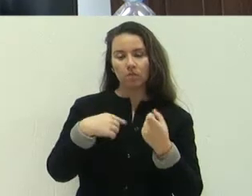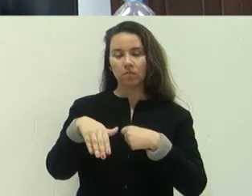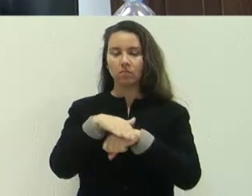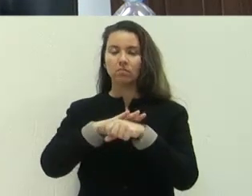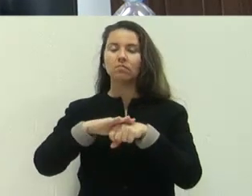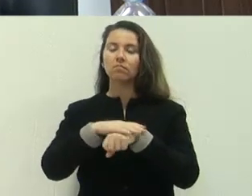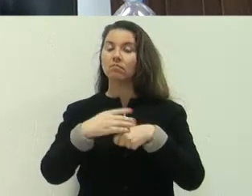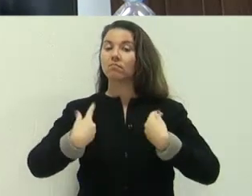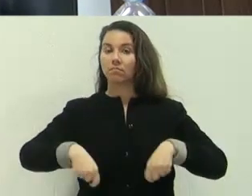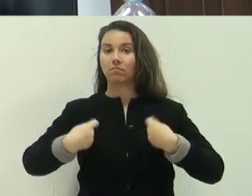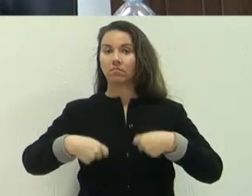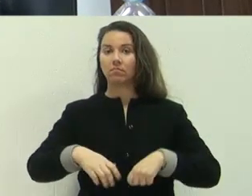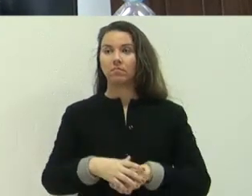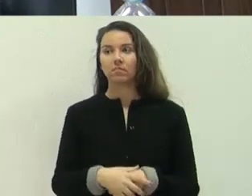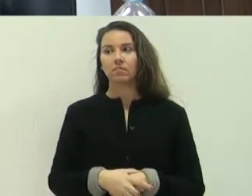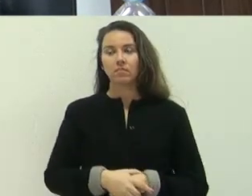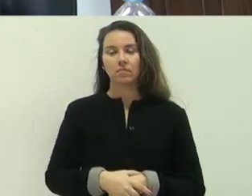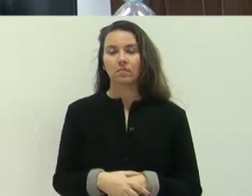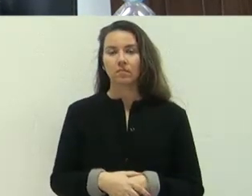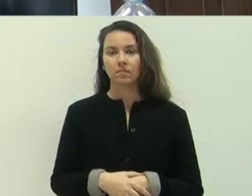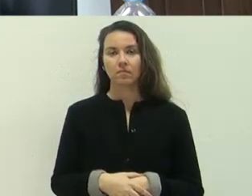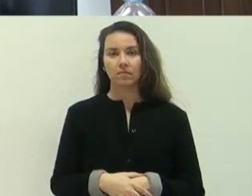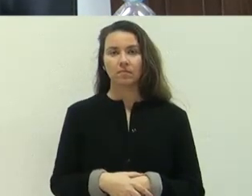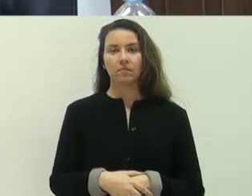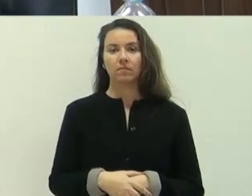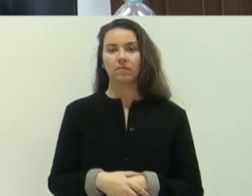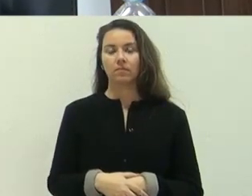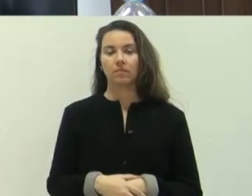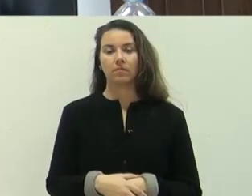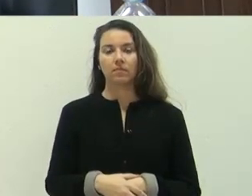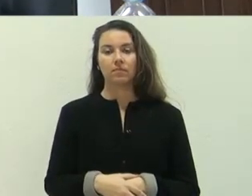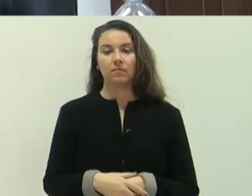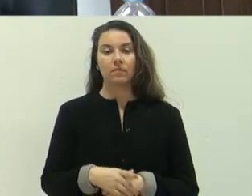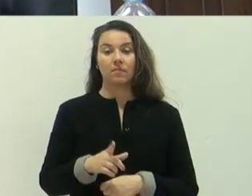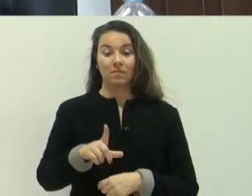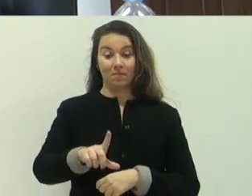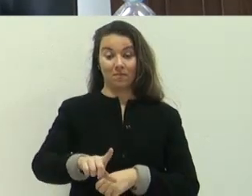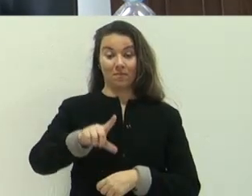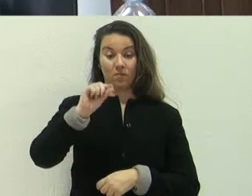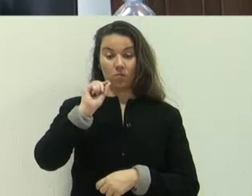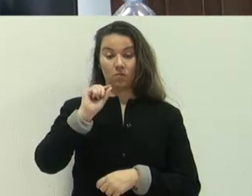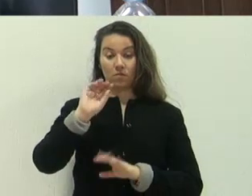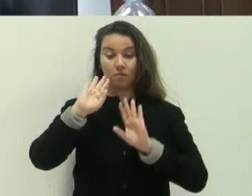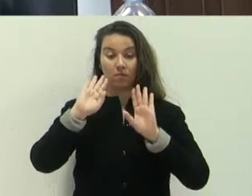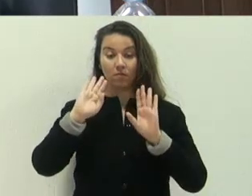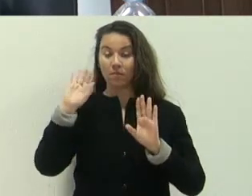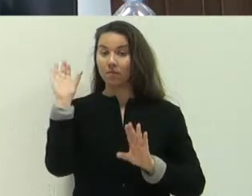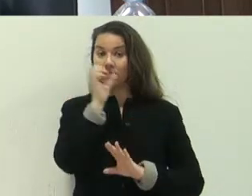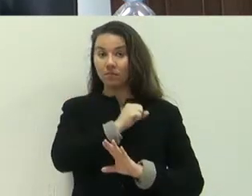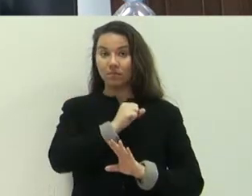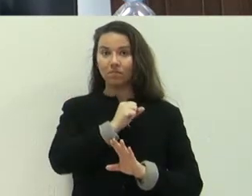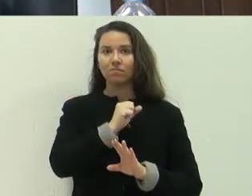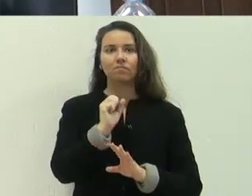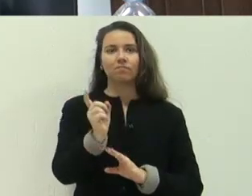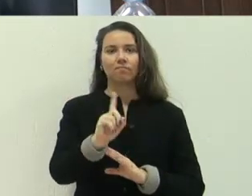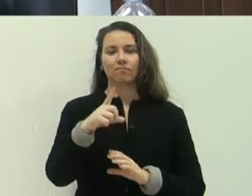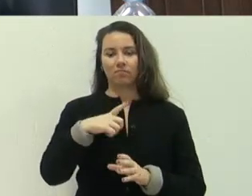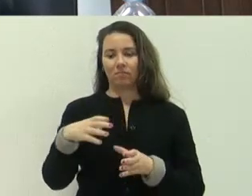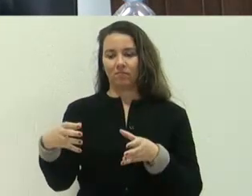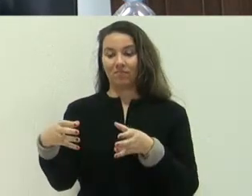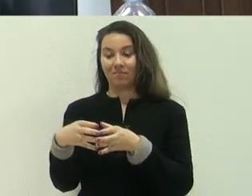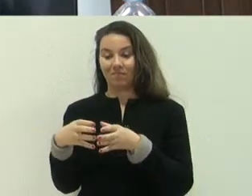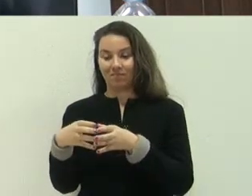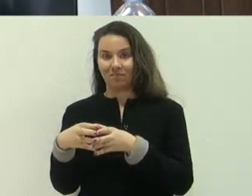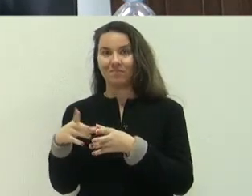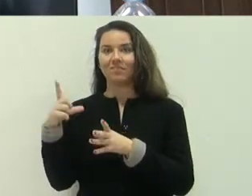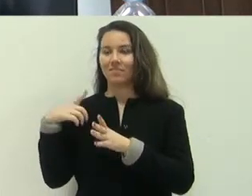questão de que a escolha não vai ser uma escolha direta, e sim por uma comissão criada pela